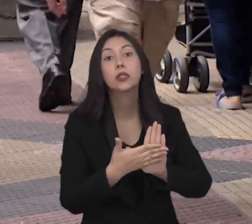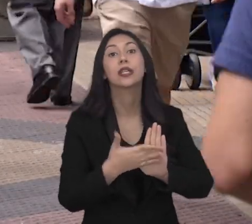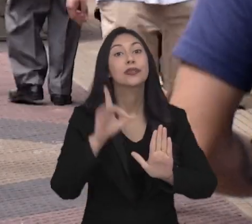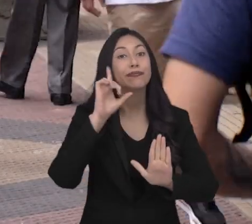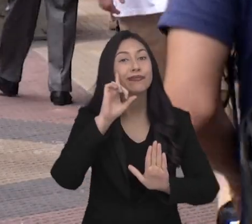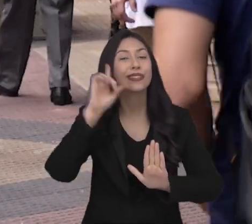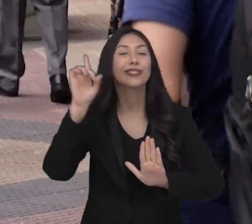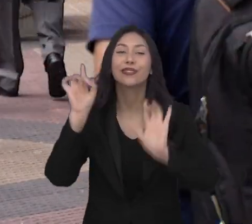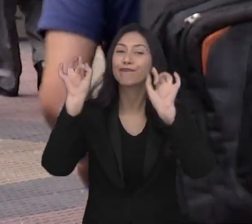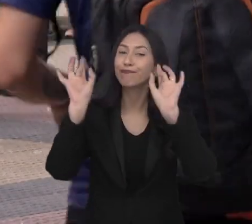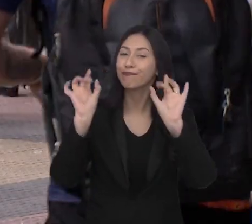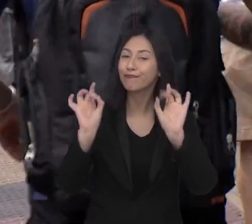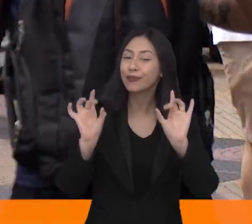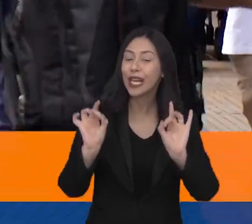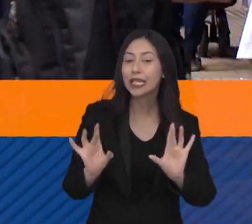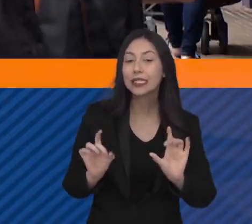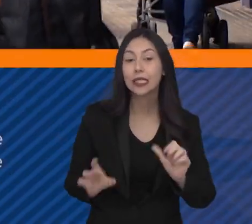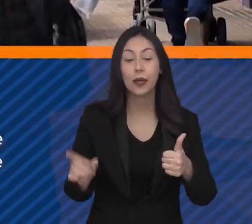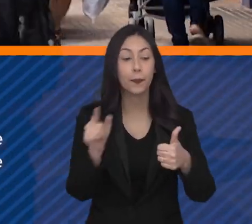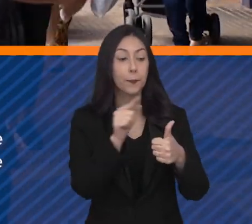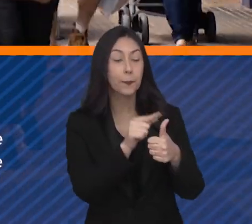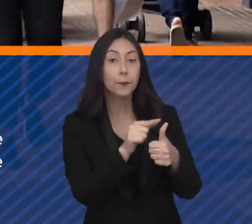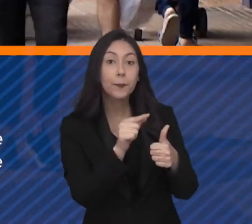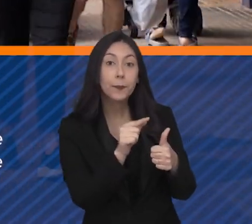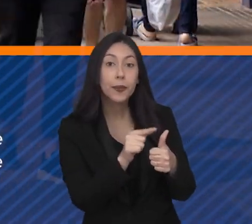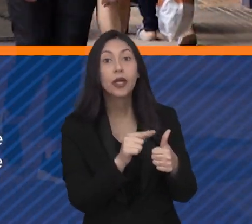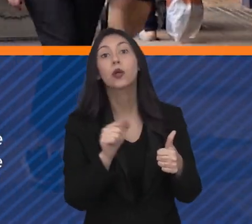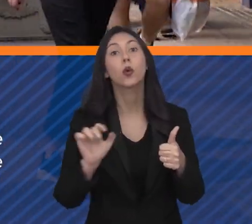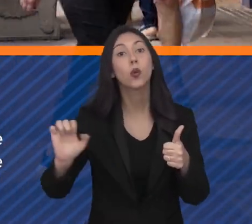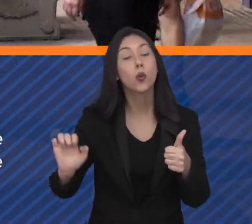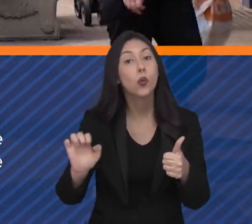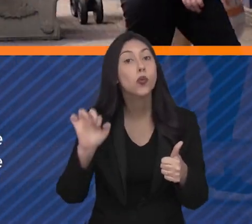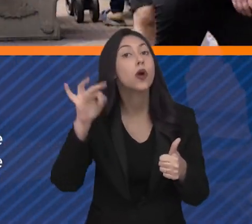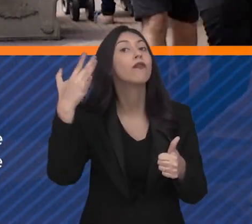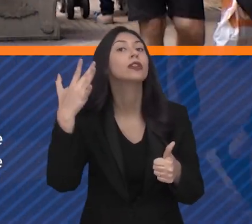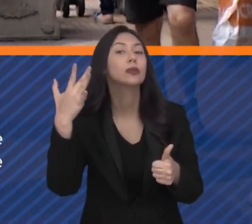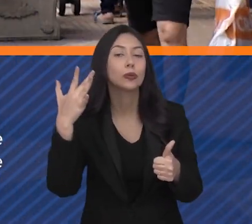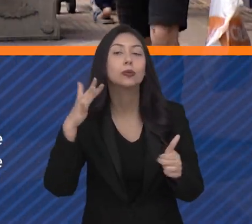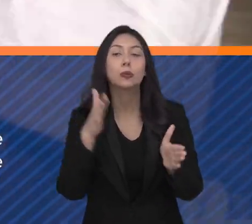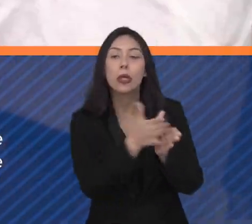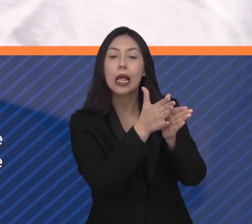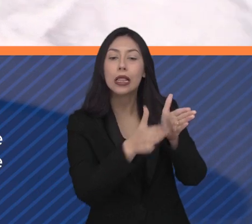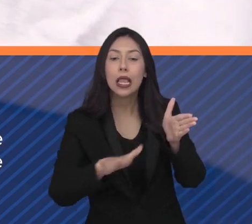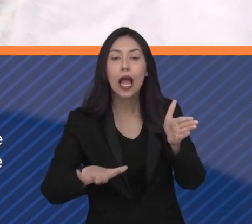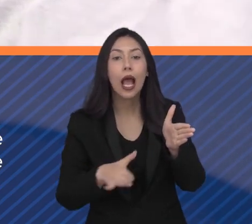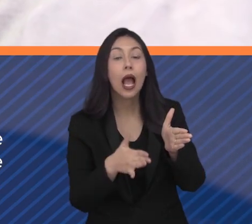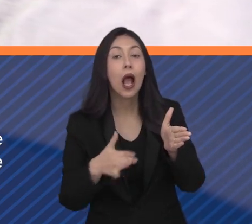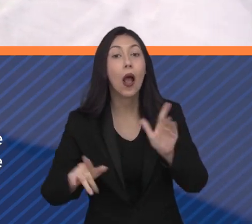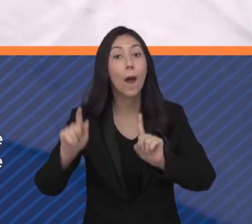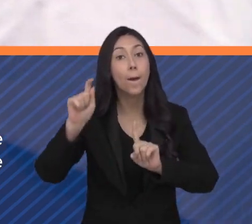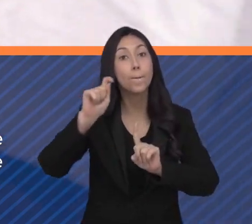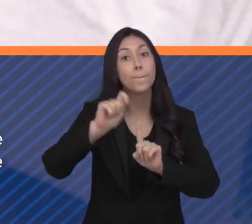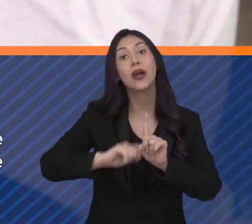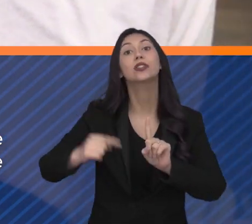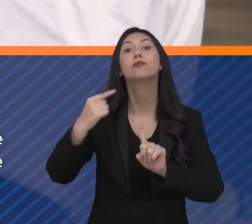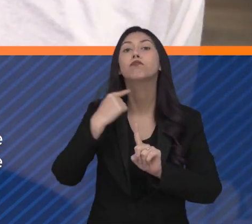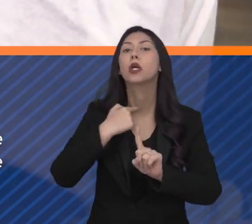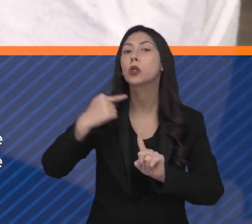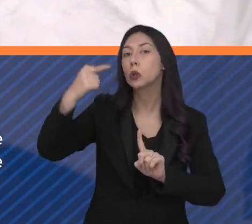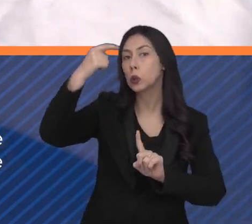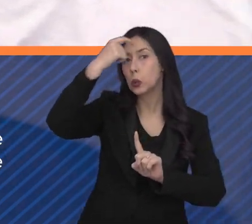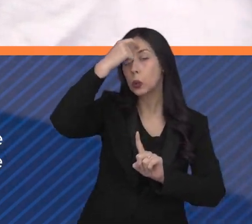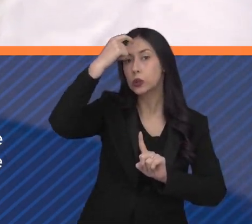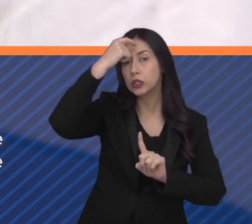de datas comemorativas. A primeira delas busca tornar um evento oficial da cidade a campanha Maio Consciente,